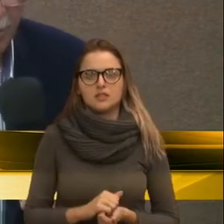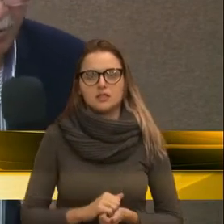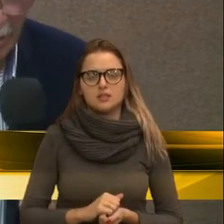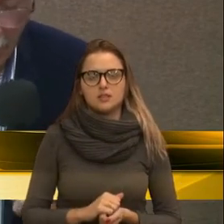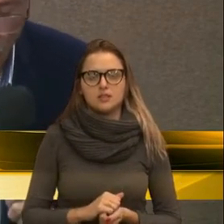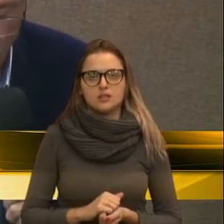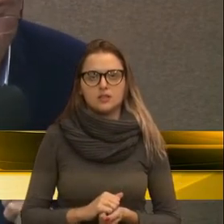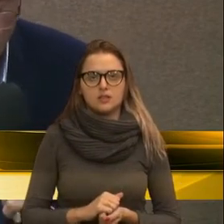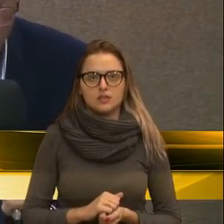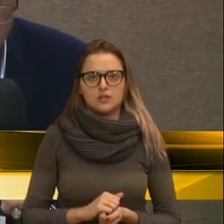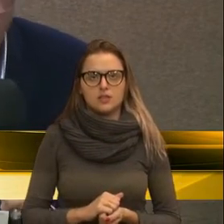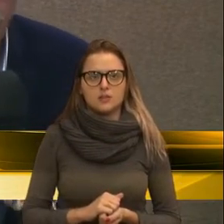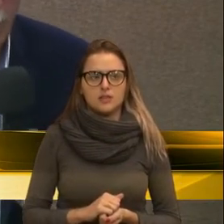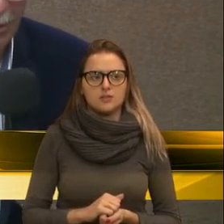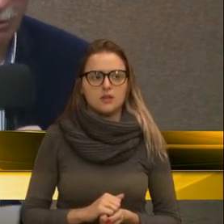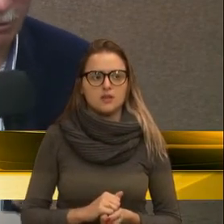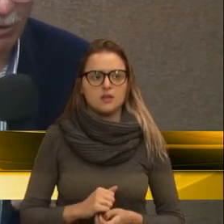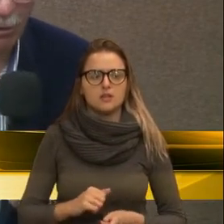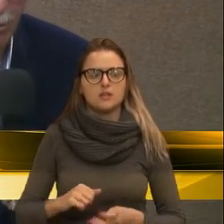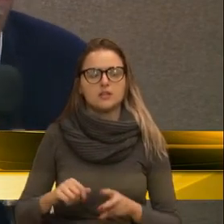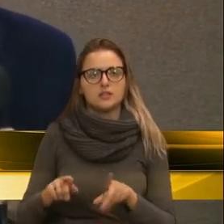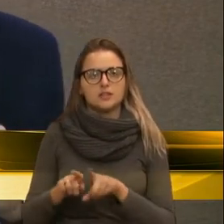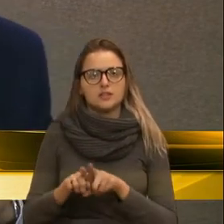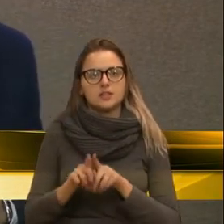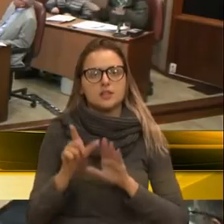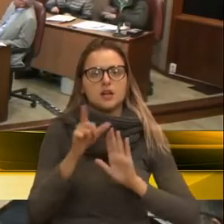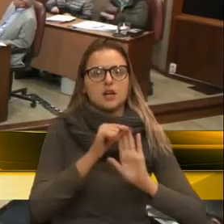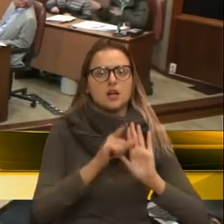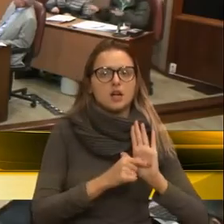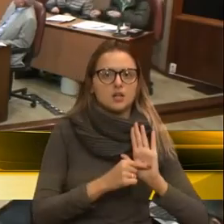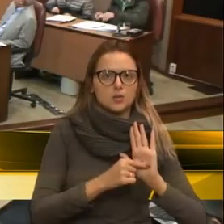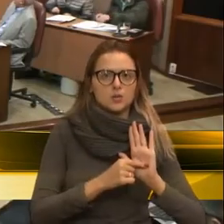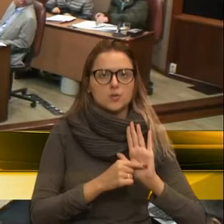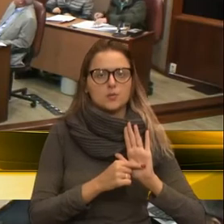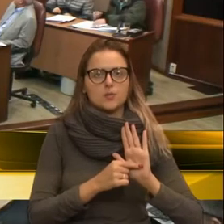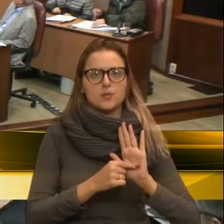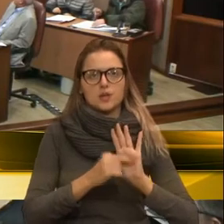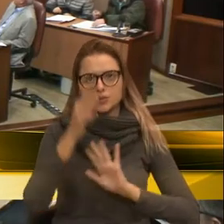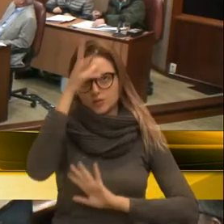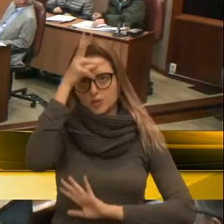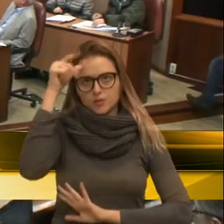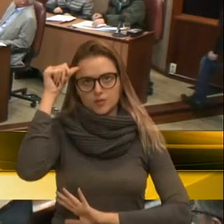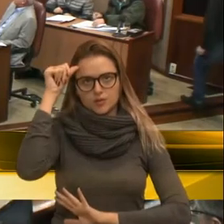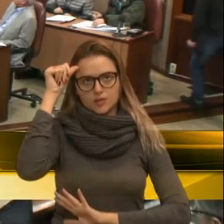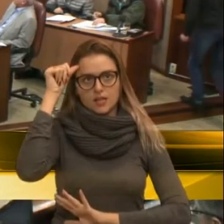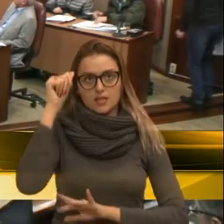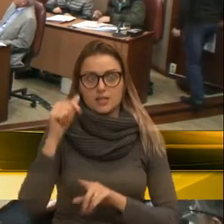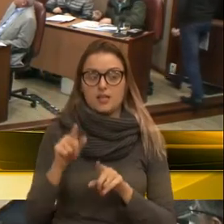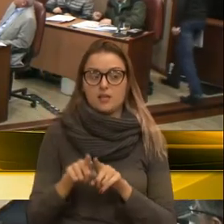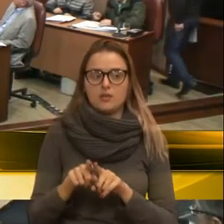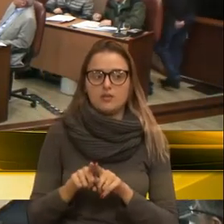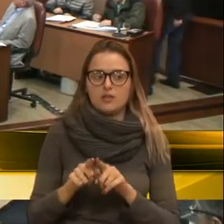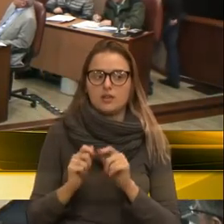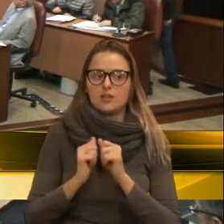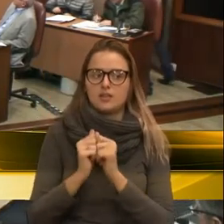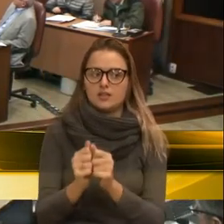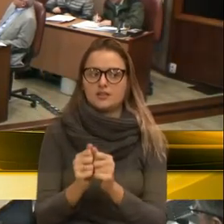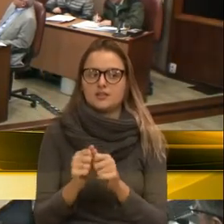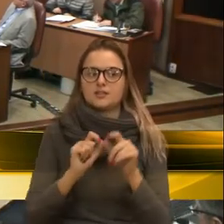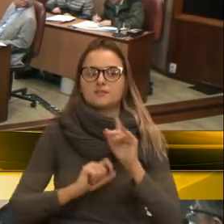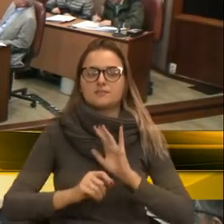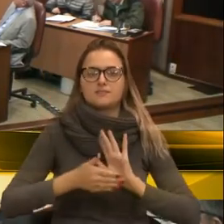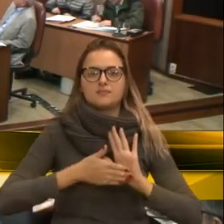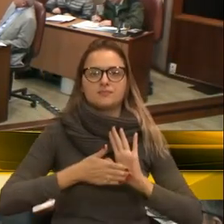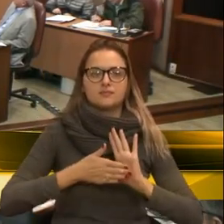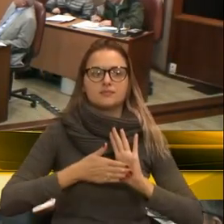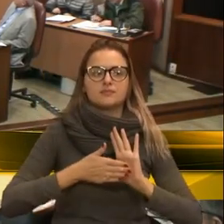trechinhos aonde os argumentos do Executivo para vetar primeiro, o dispositivo tem como escopo proporcionar